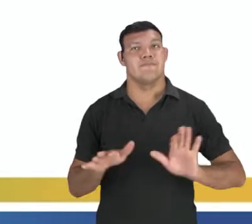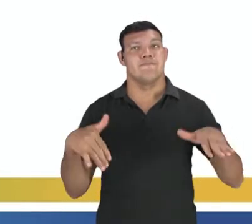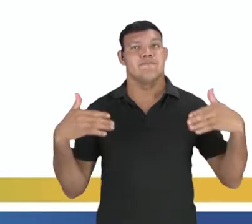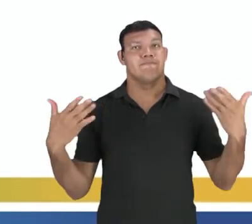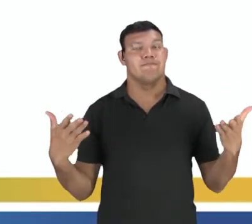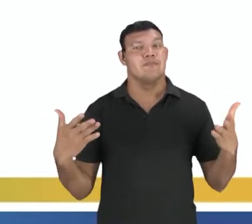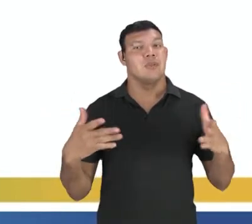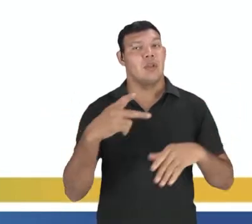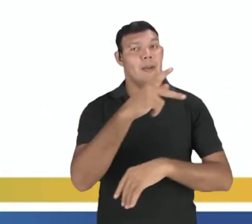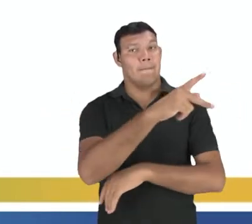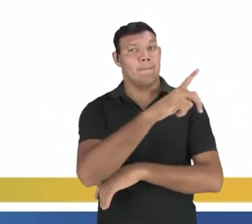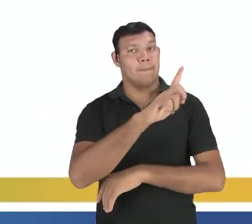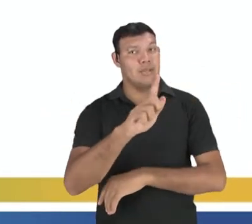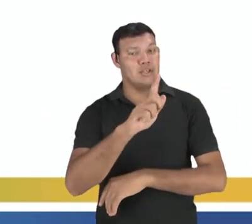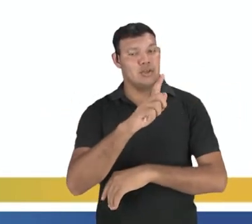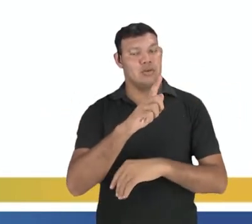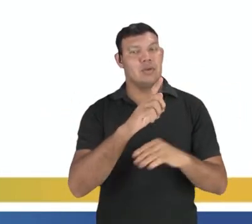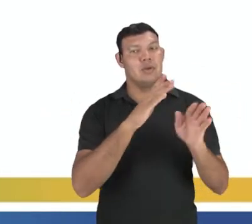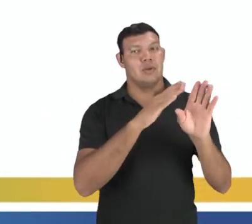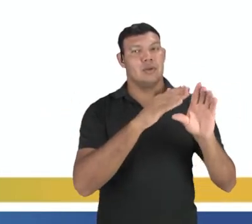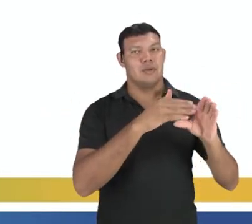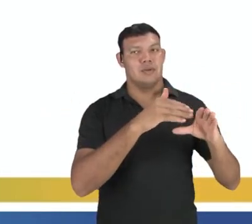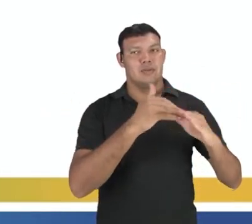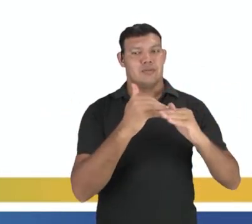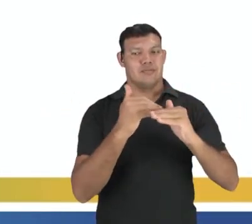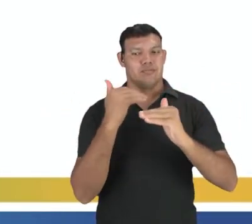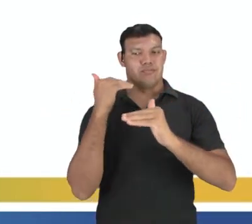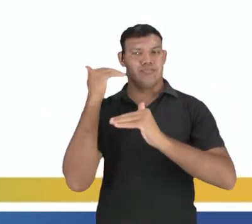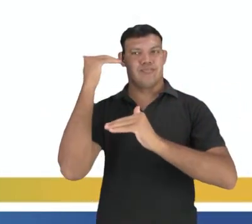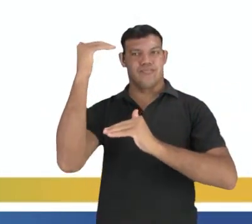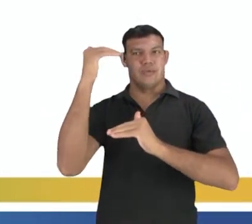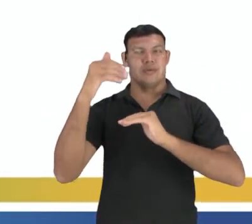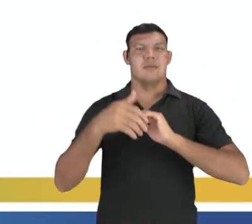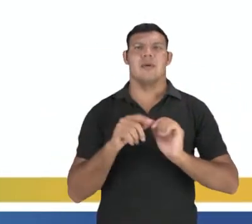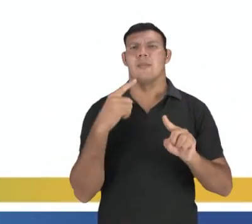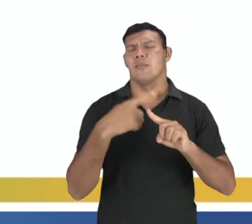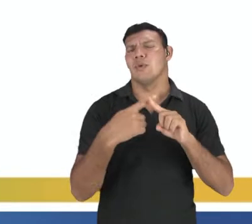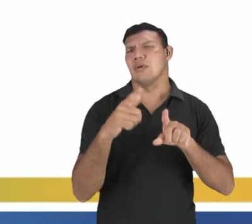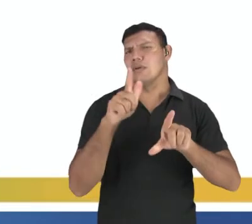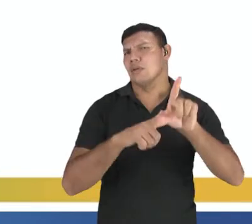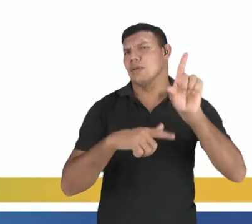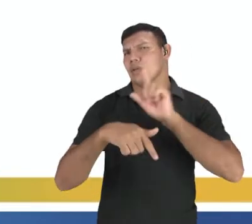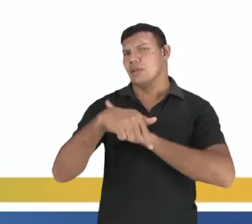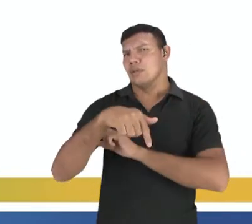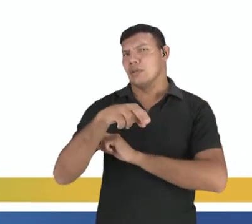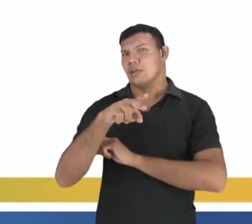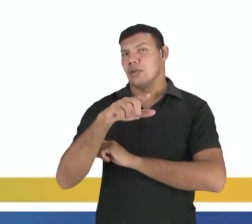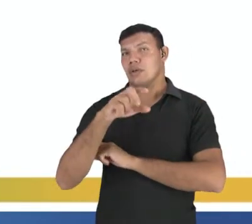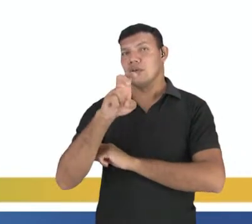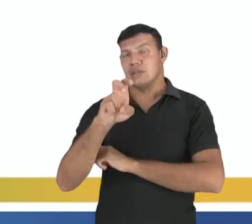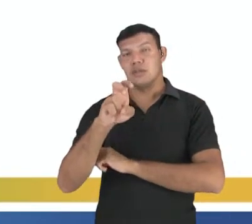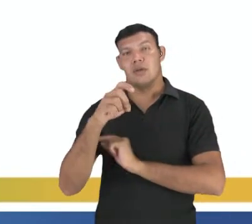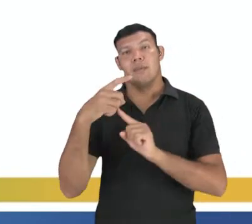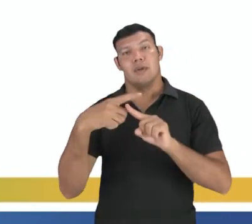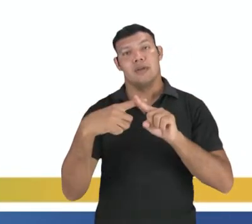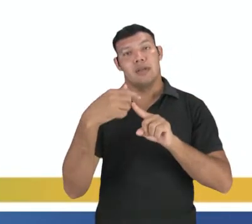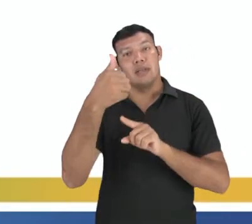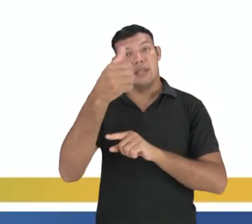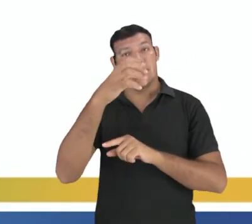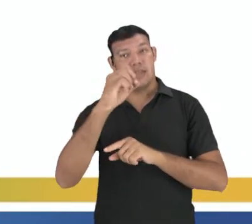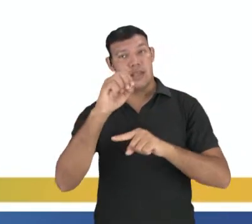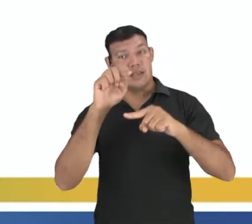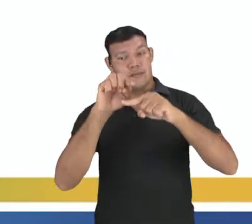Logo, a PG é crescente. Então, por que o Q é igual a 5? 10 dividido para 2,